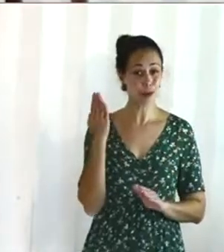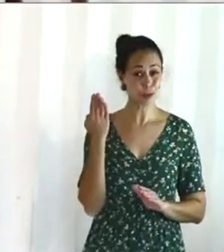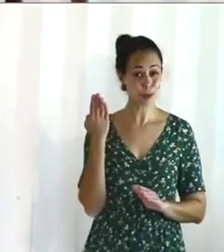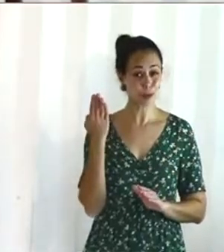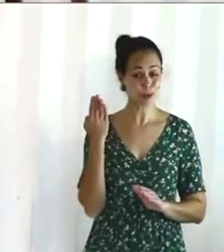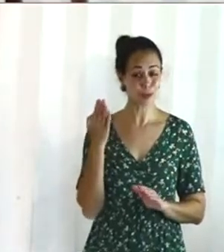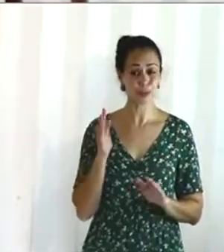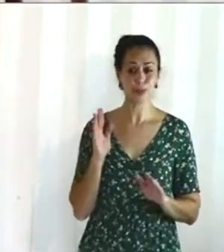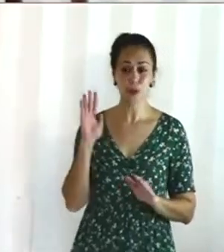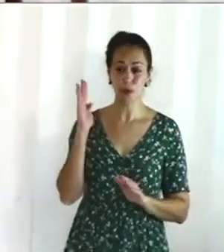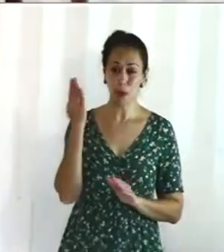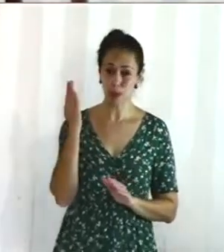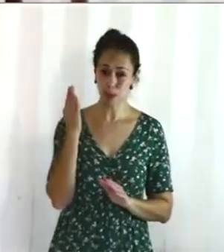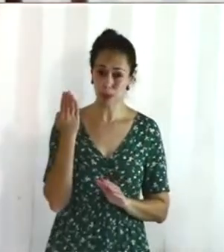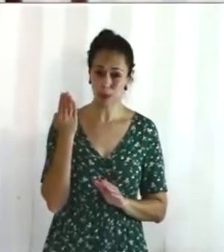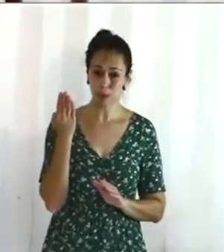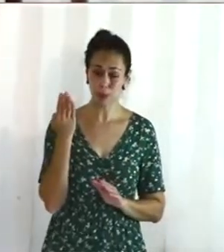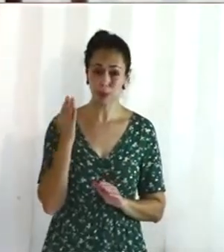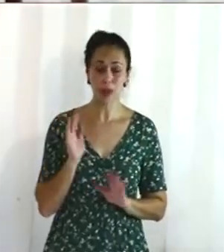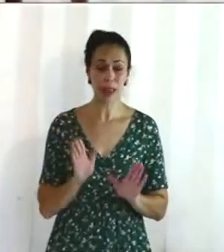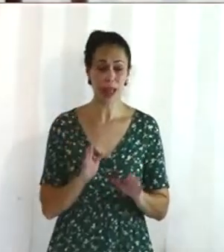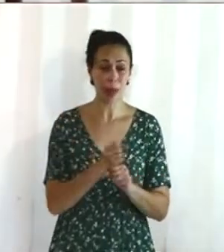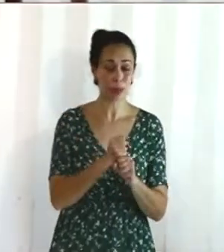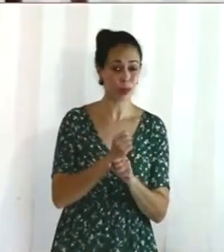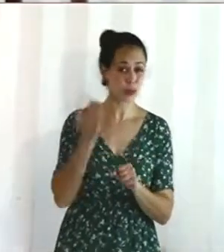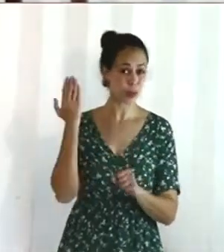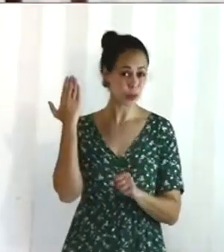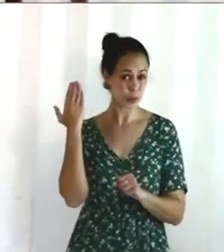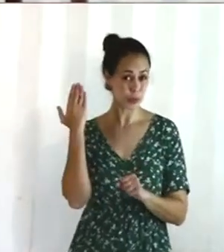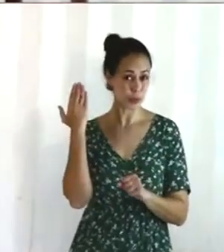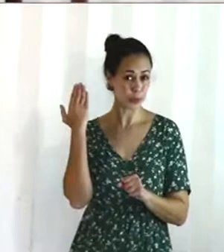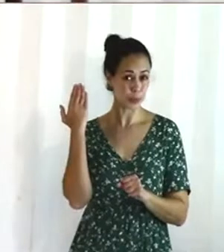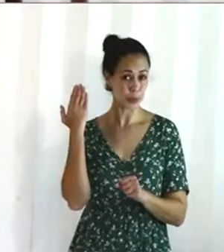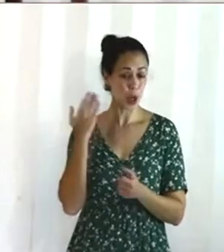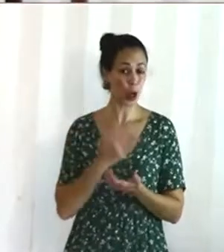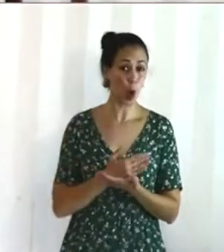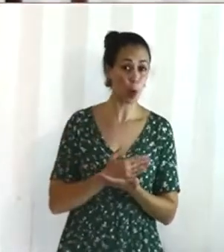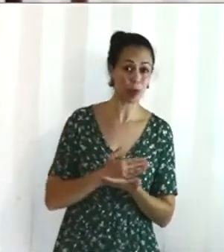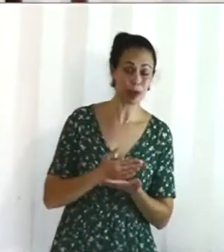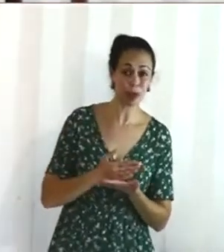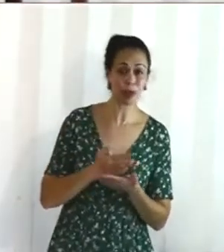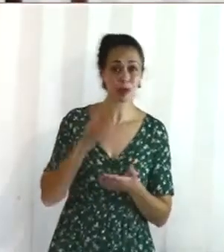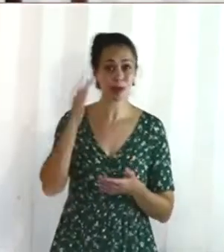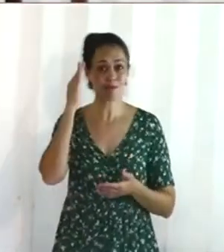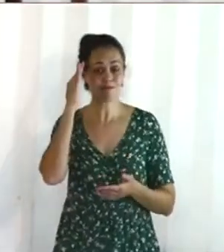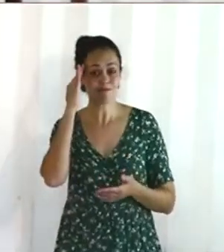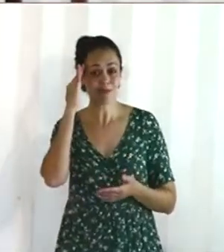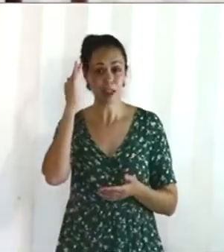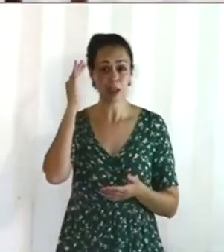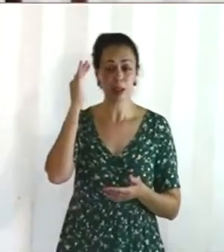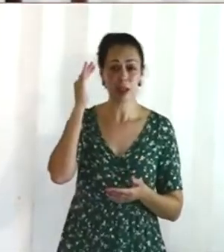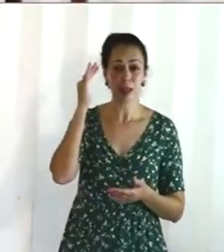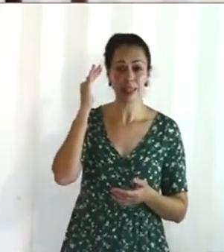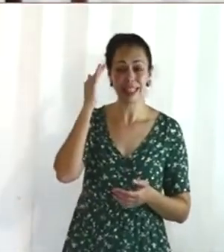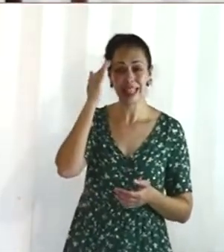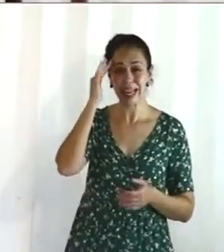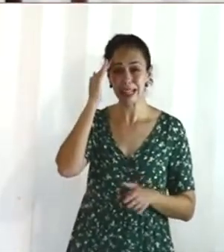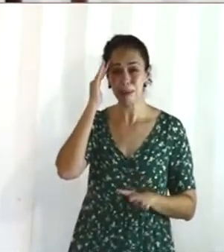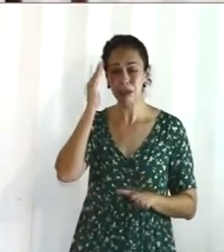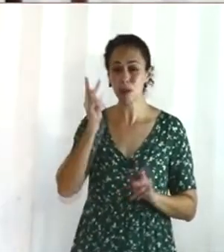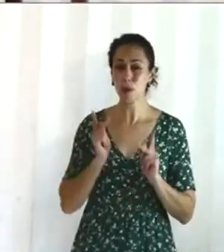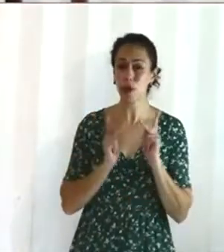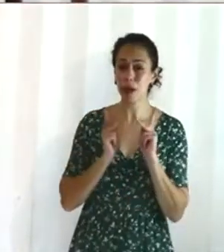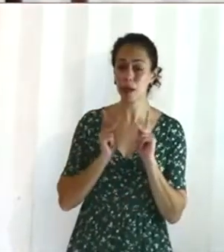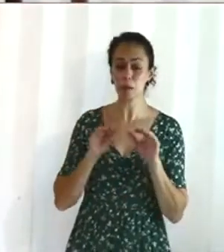se estruturar já no 2º século. Uma filosofia conhecida como